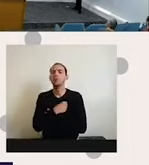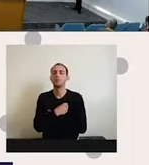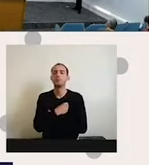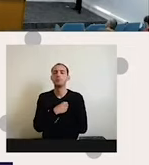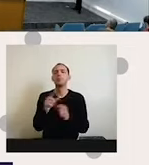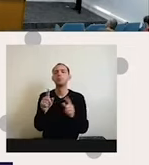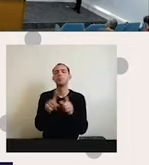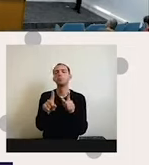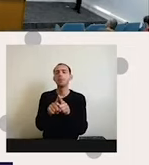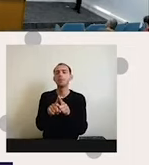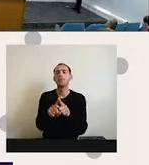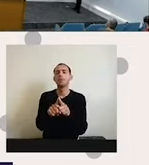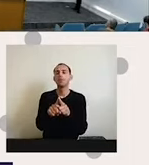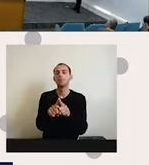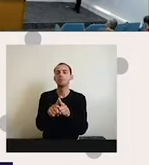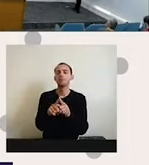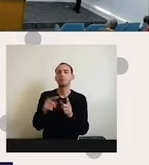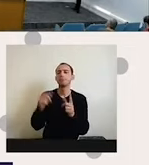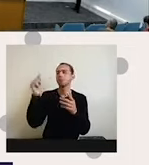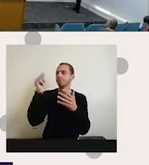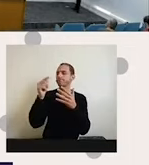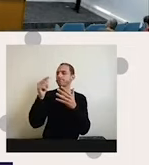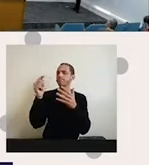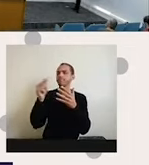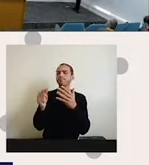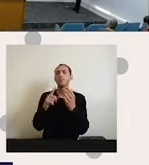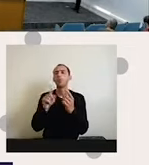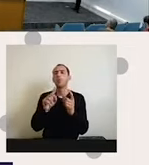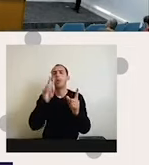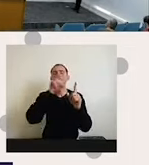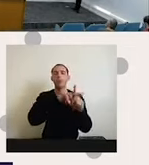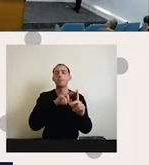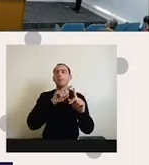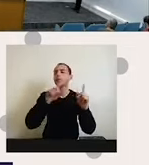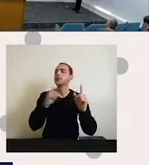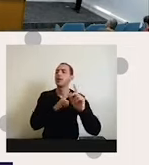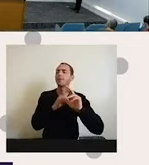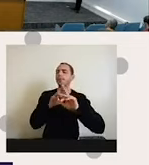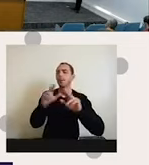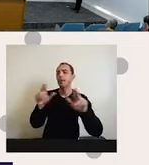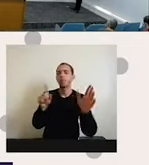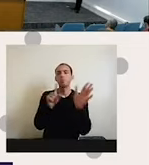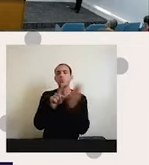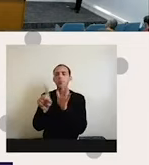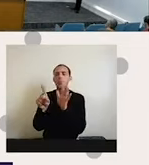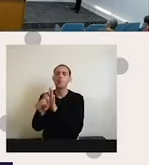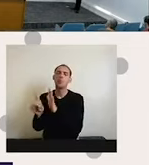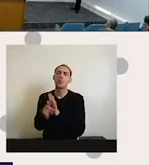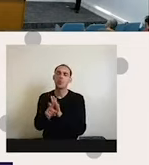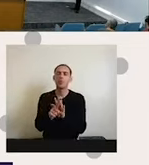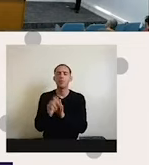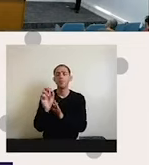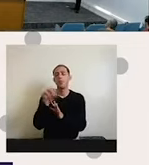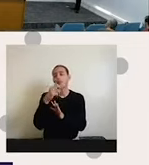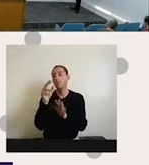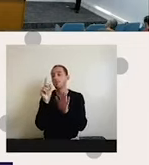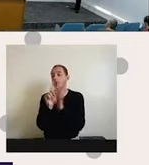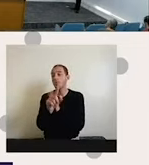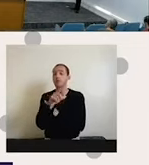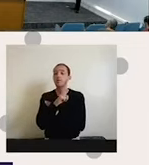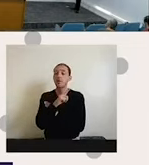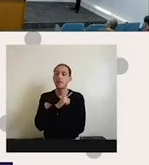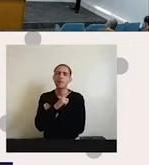vai confirmar ou não, a terceira pergunta diz: você tem como negar que esse é um caso de nexo técnico epidemiológico